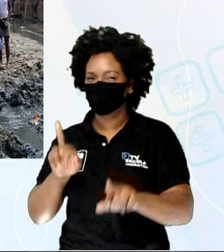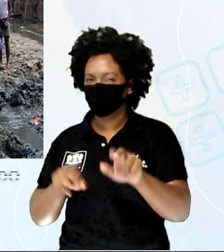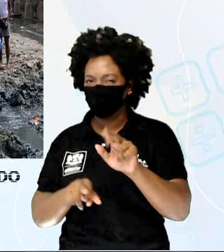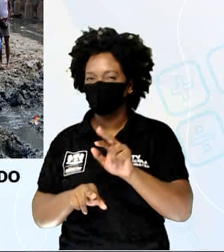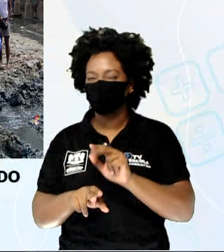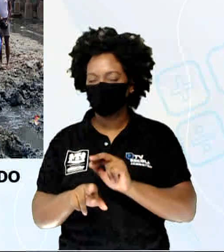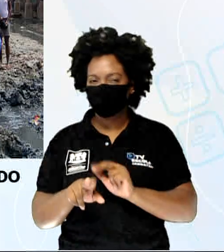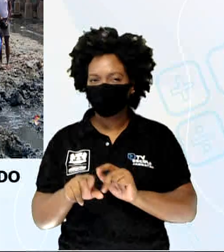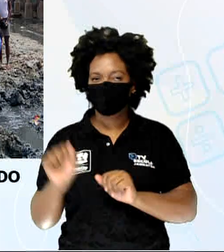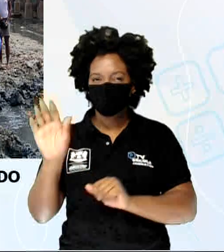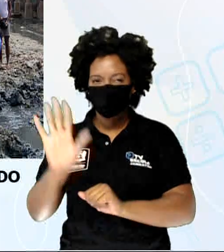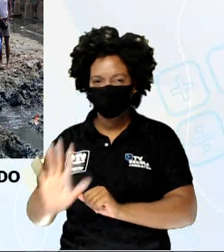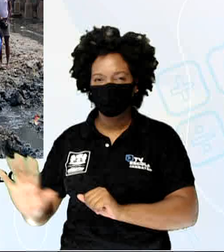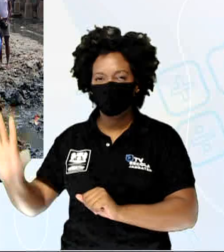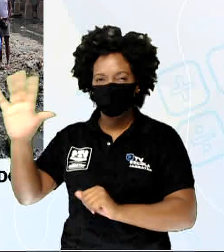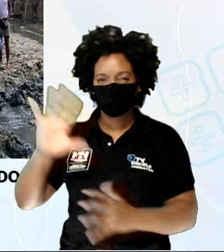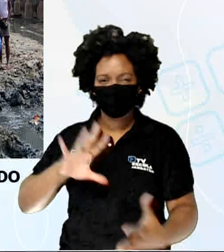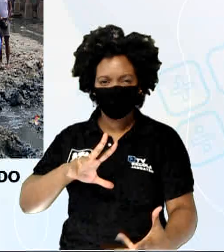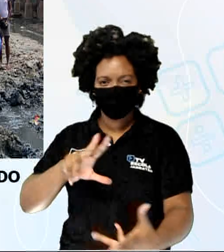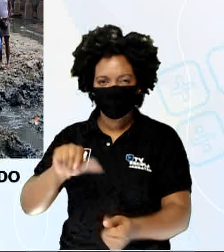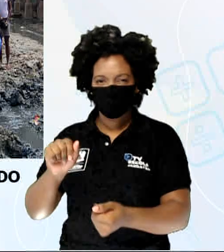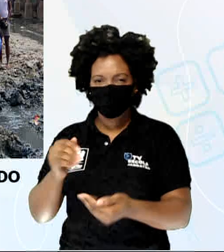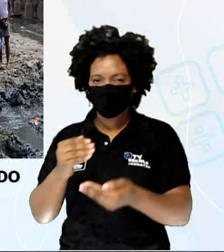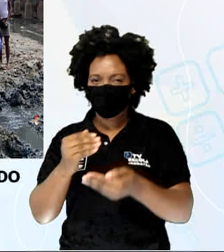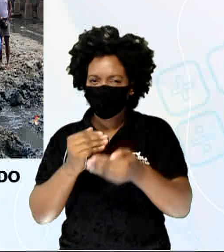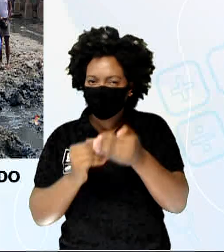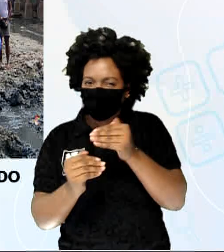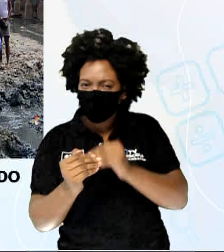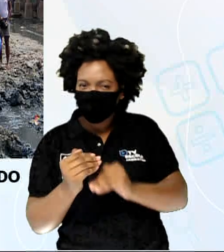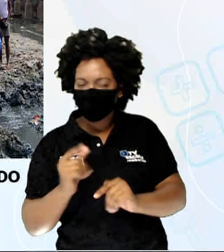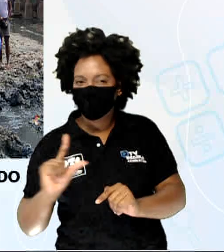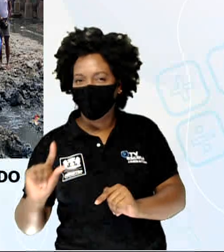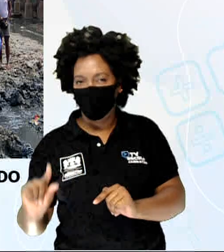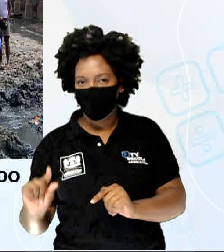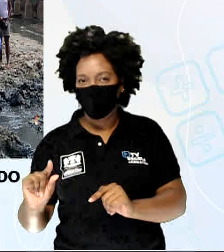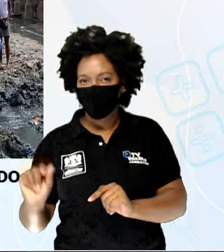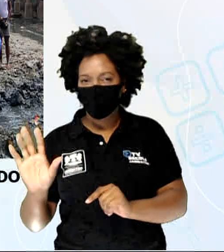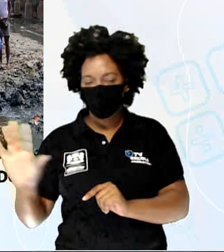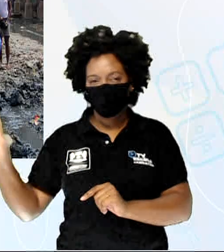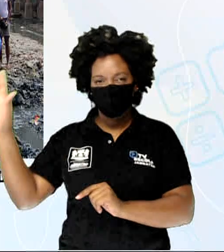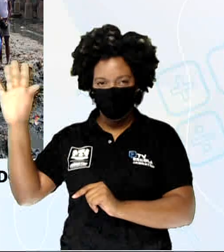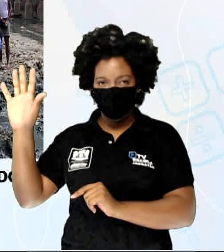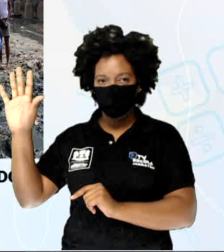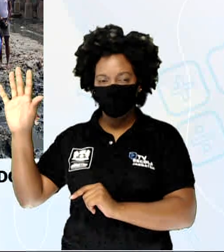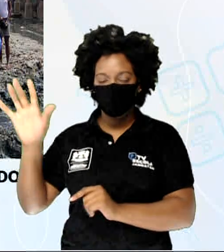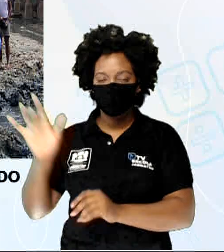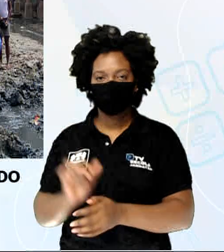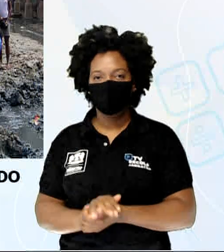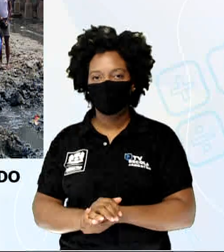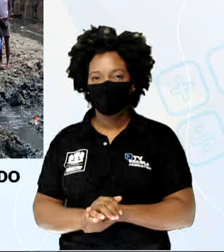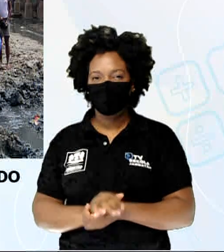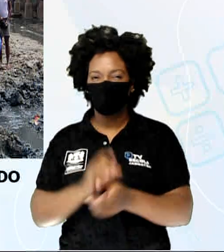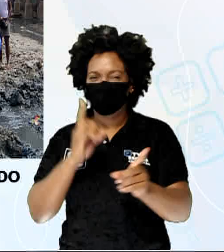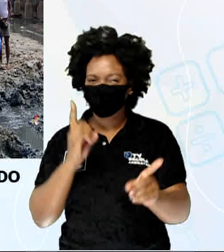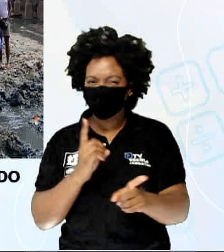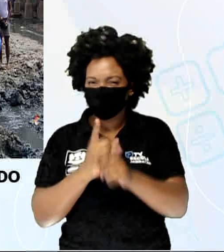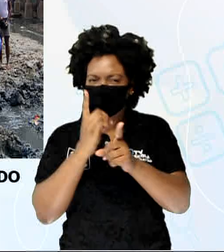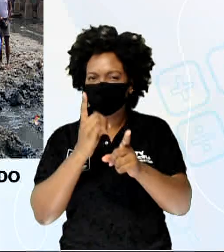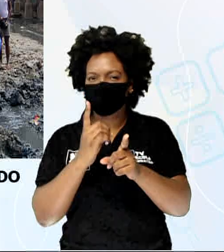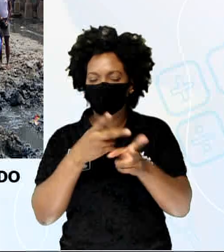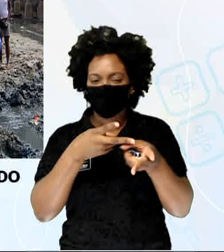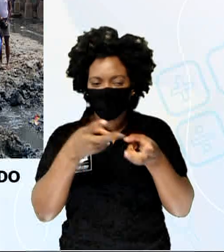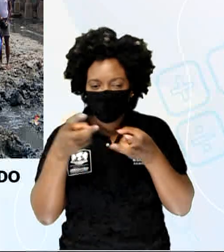vamos ter uma imagem do mundo subdesenvolvido que tem aí na tela para vocês agora. Então, é chocante